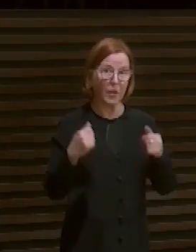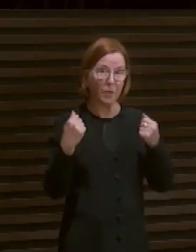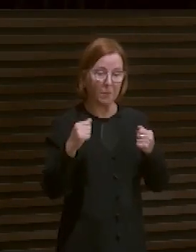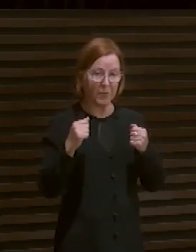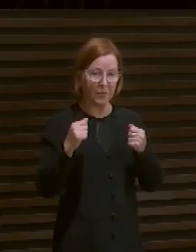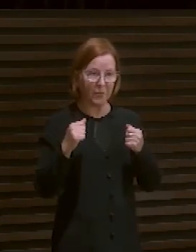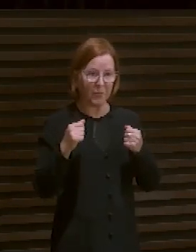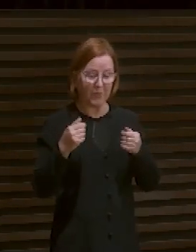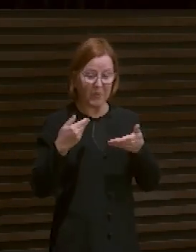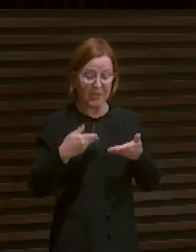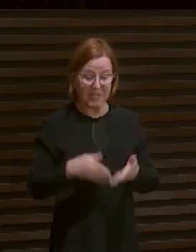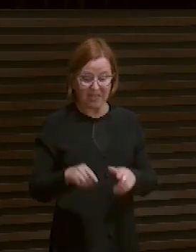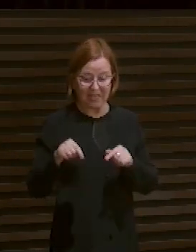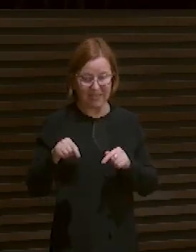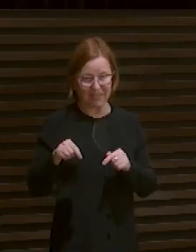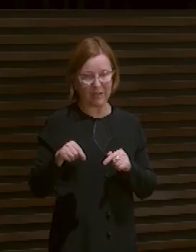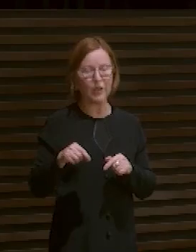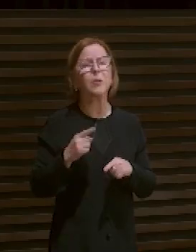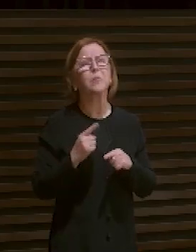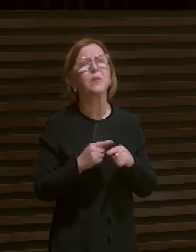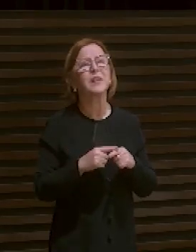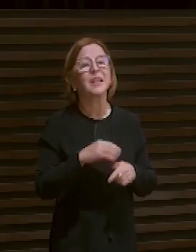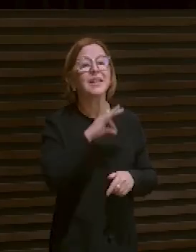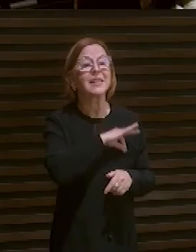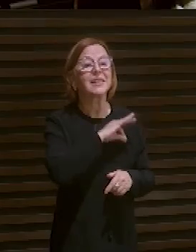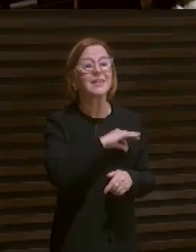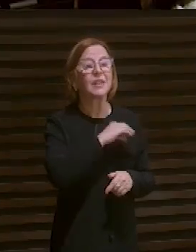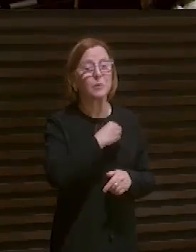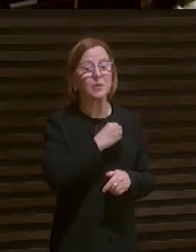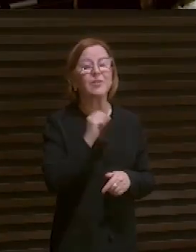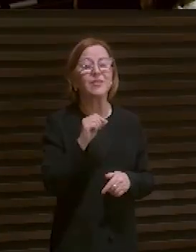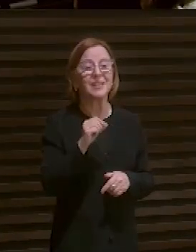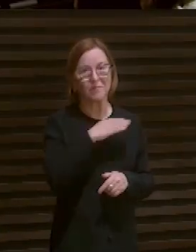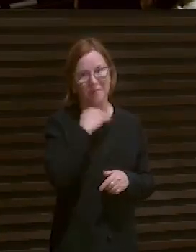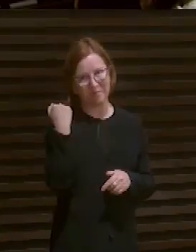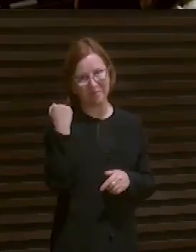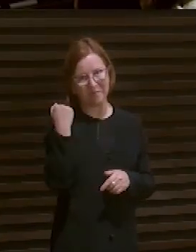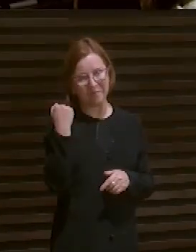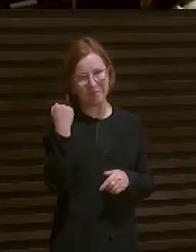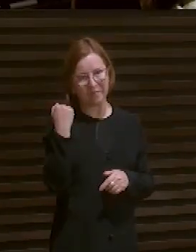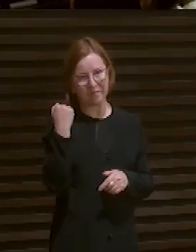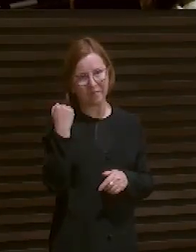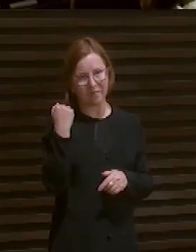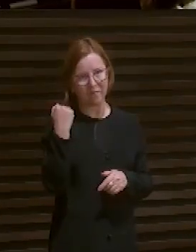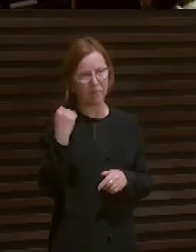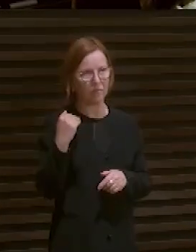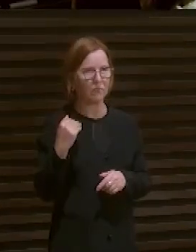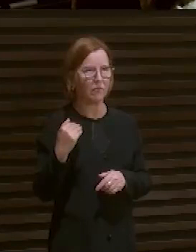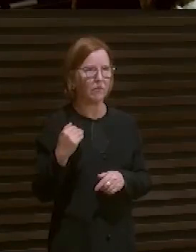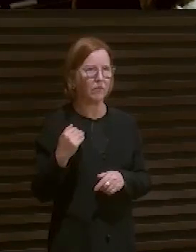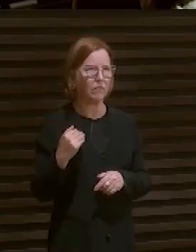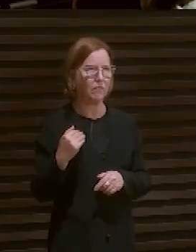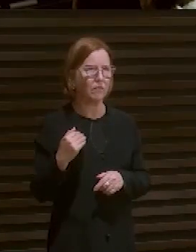encarnar, porque o salário do pecado é o quê? A morte. E o que paga o